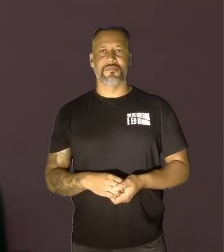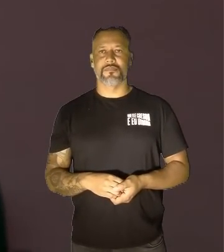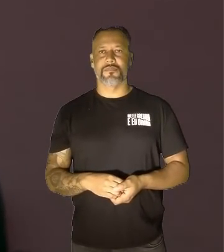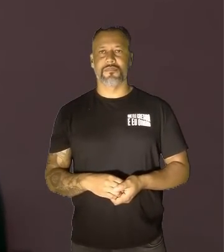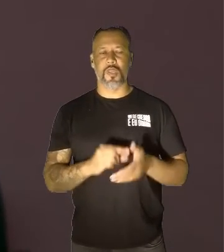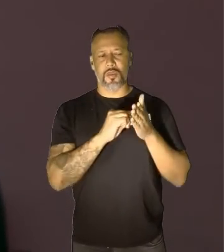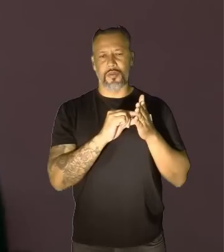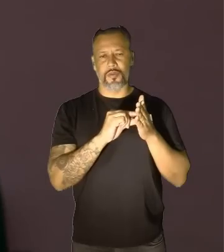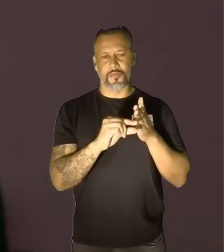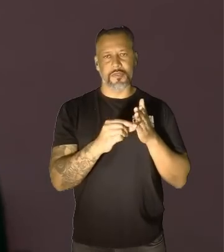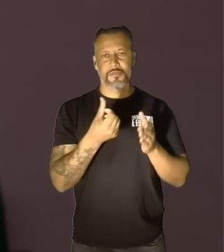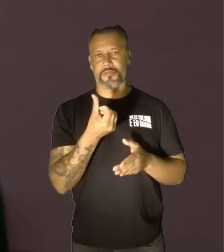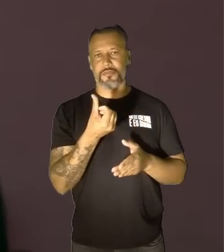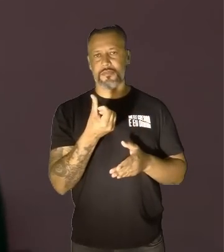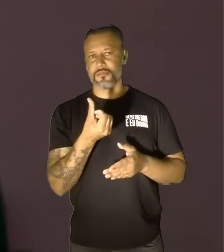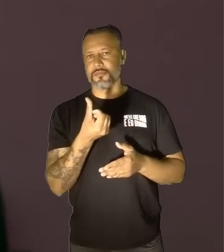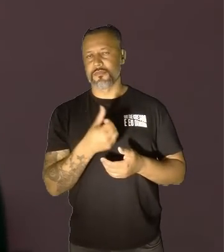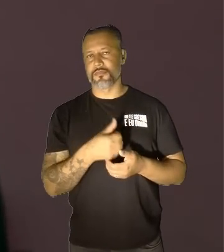Versículo 6,